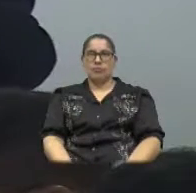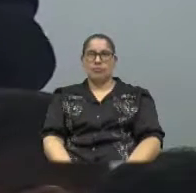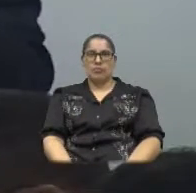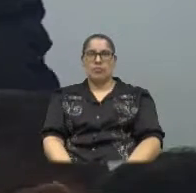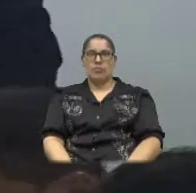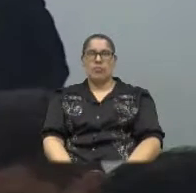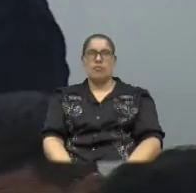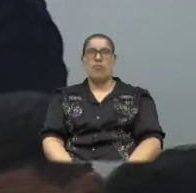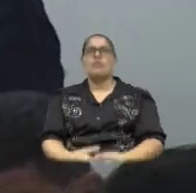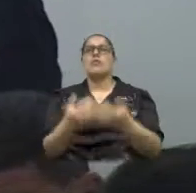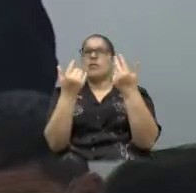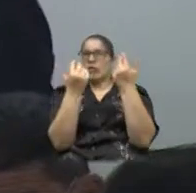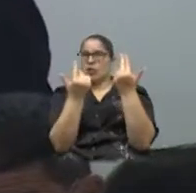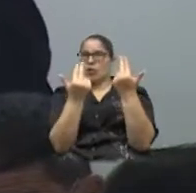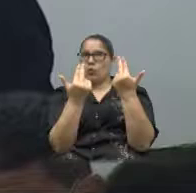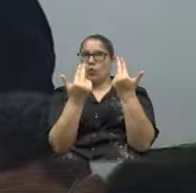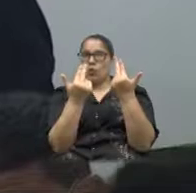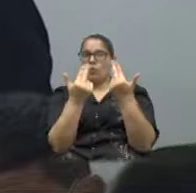vai pedir